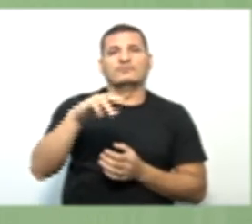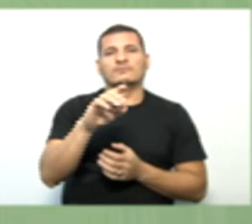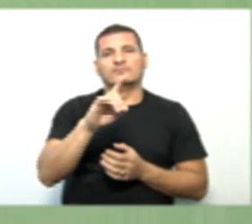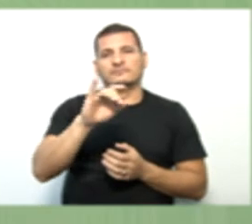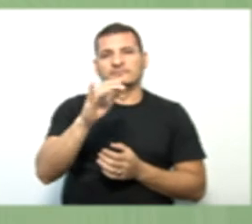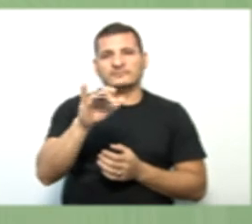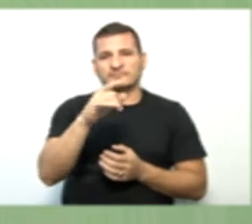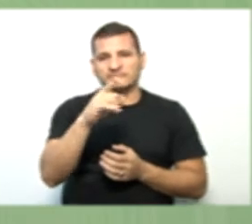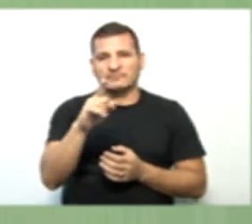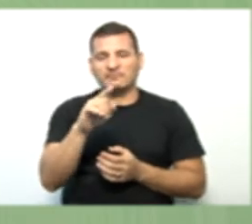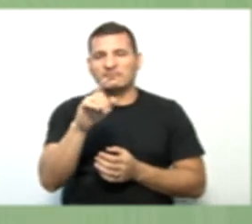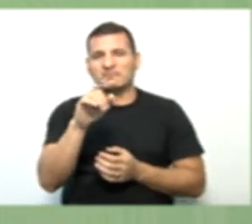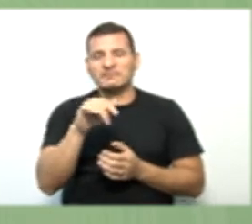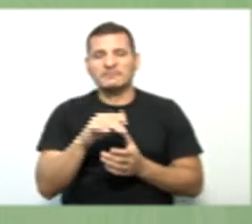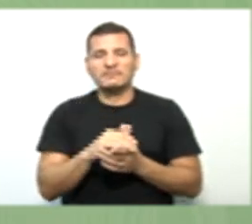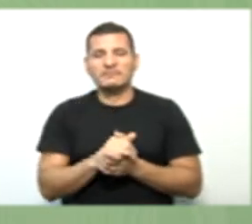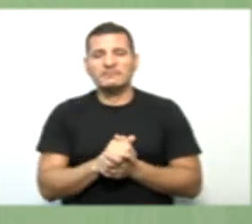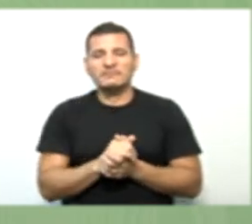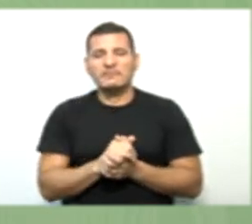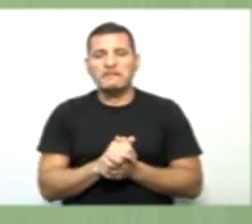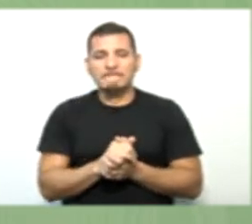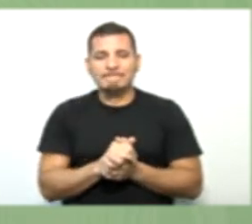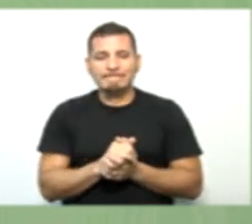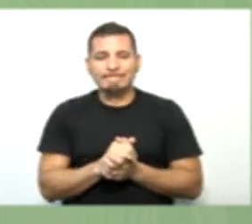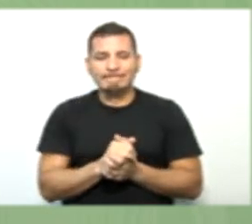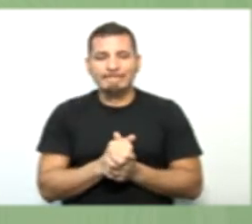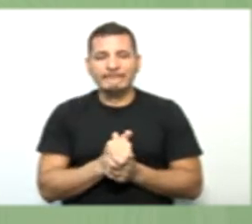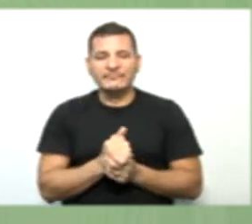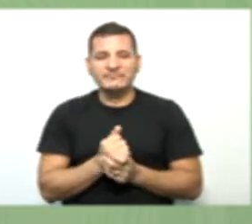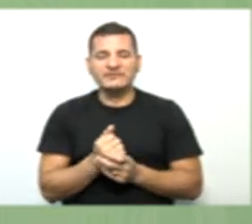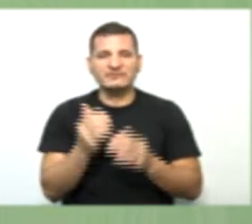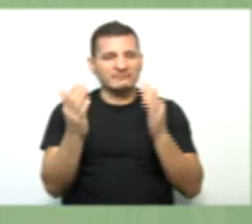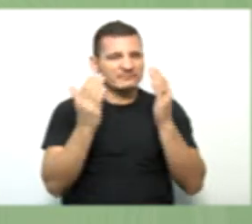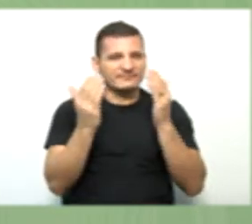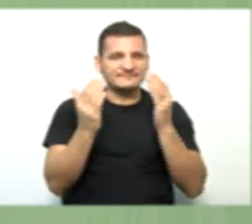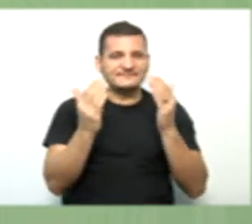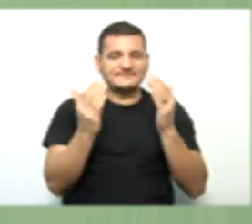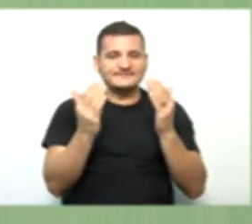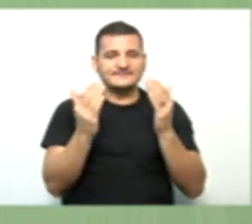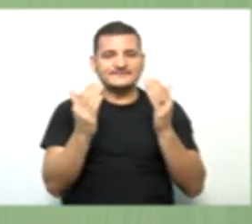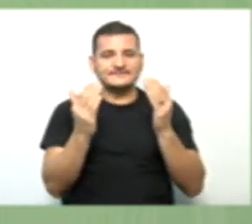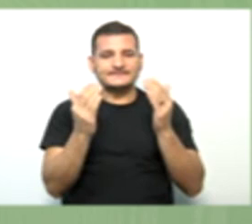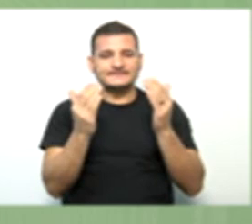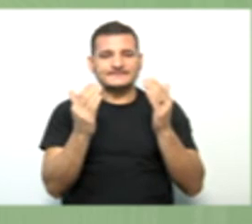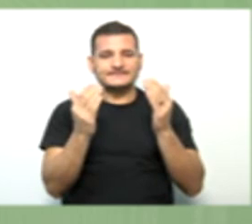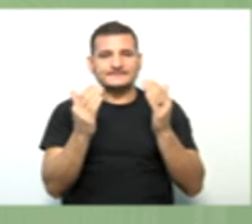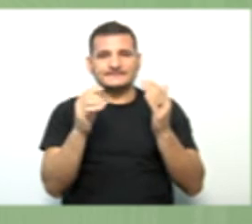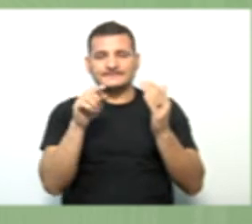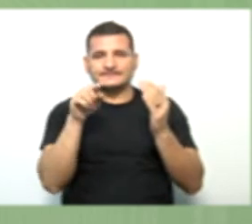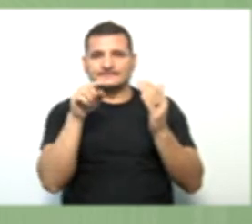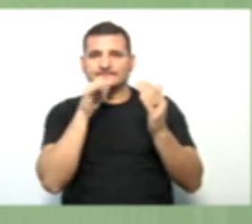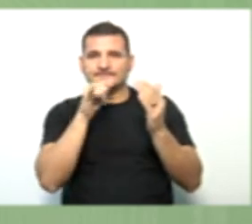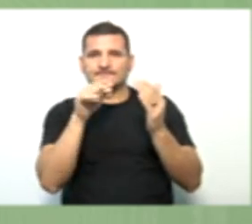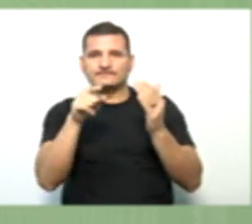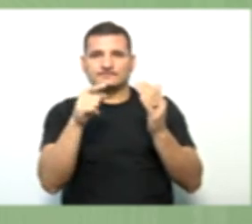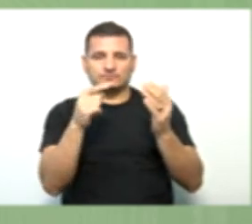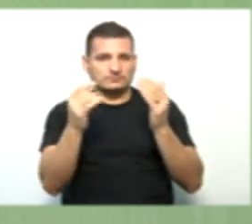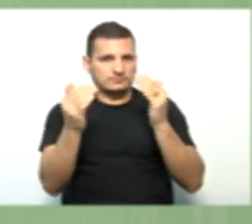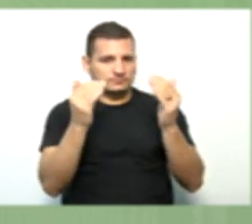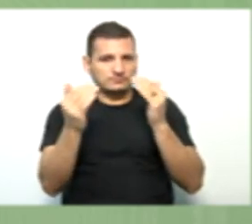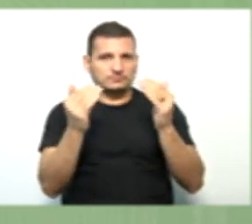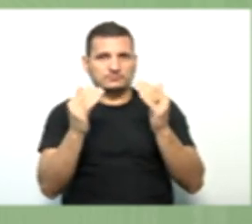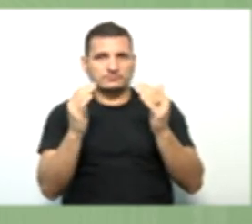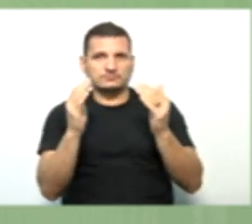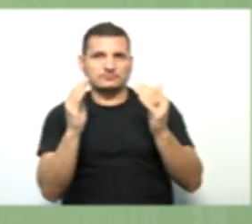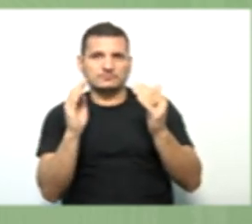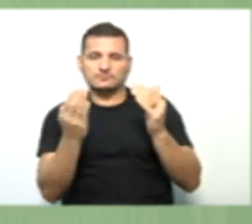for verdadeira, uma sequência de comandos aqui vai ser executada. Se essa condição for falsa, então